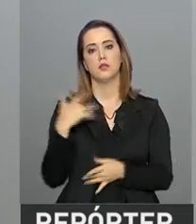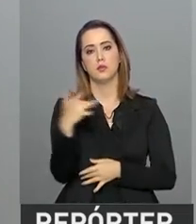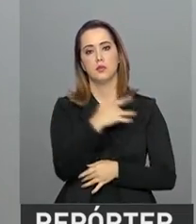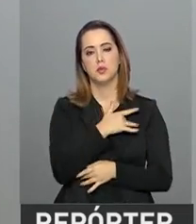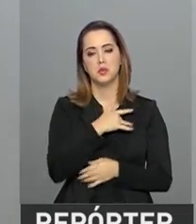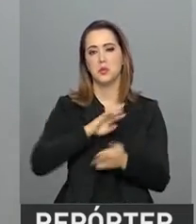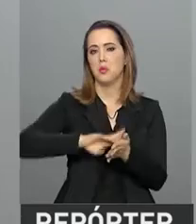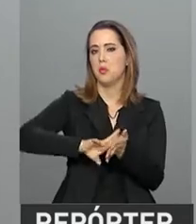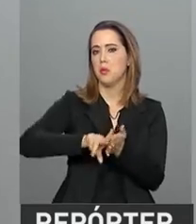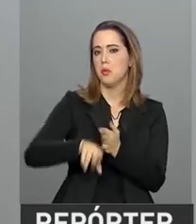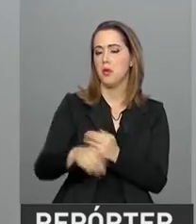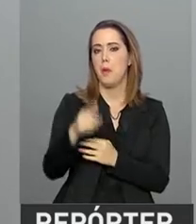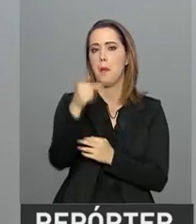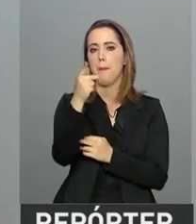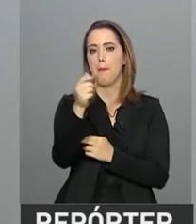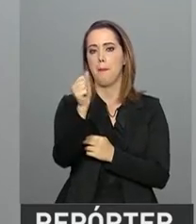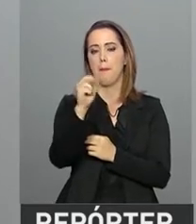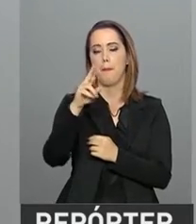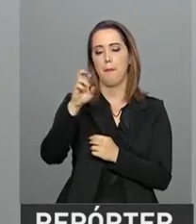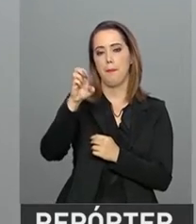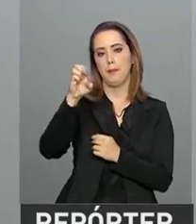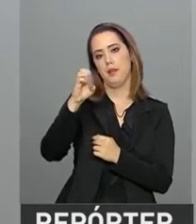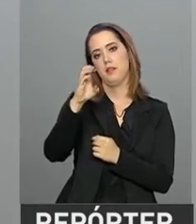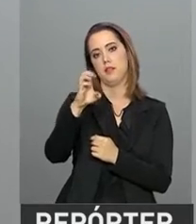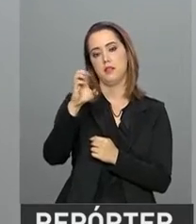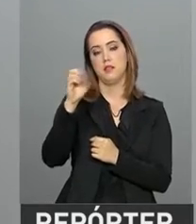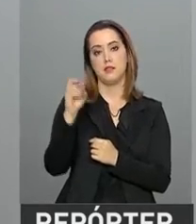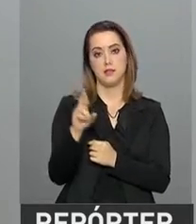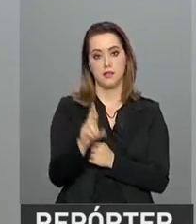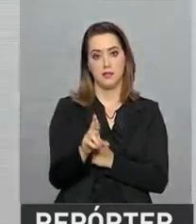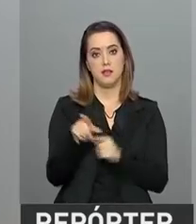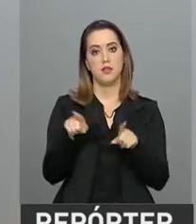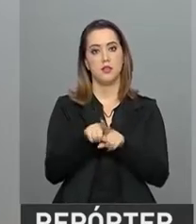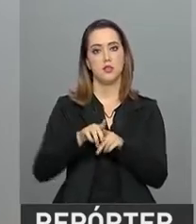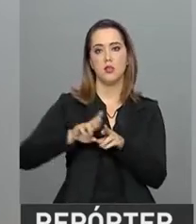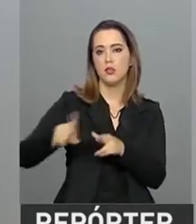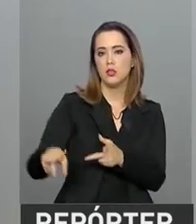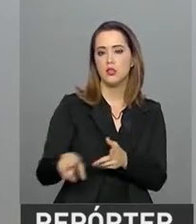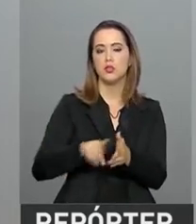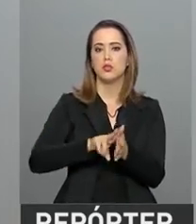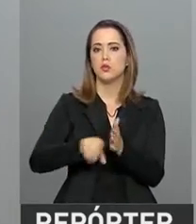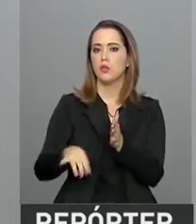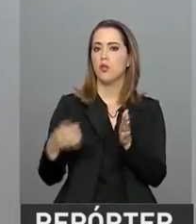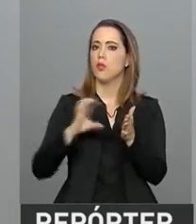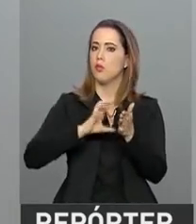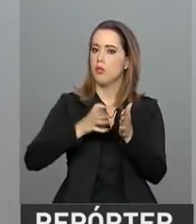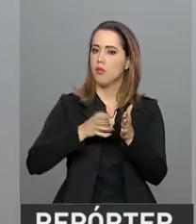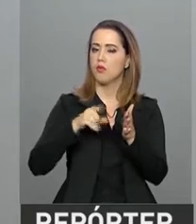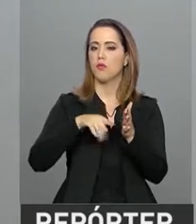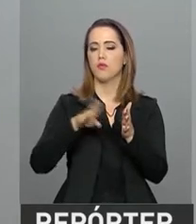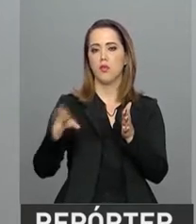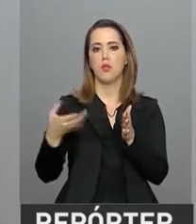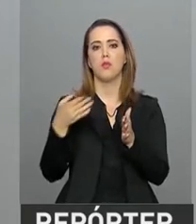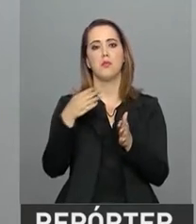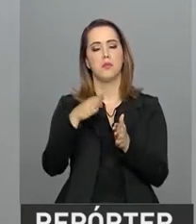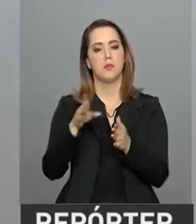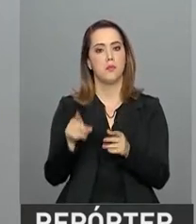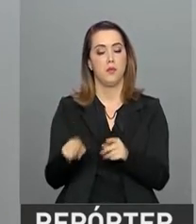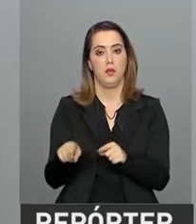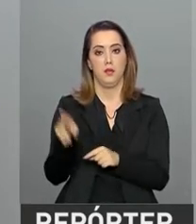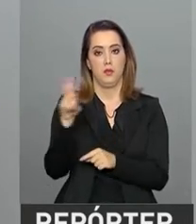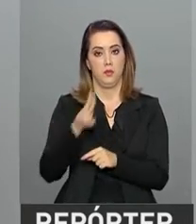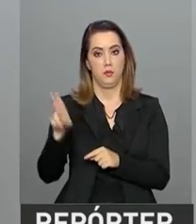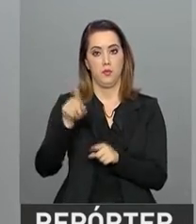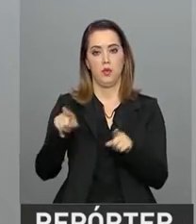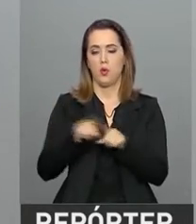pareceres, dados científicos de academias e universidades que estarão à disposição de qualquer juiz brasileiro,